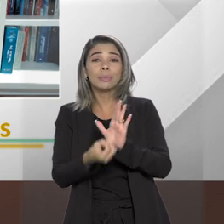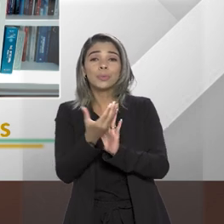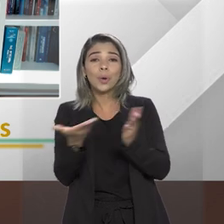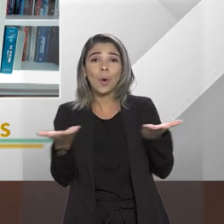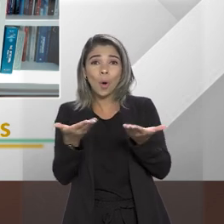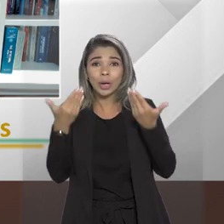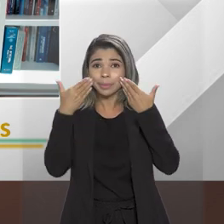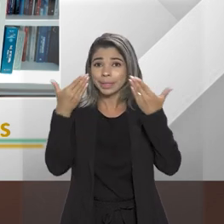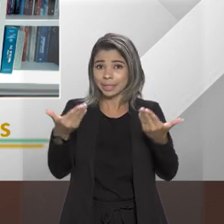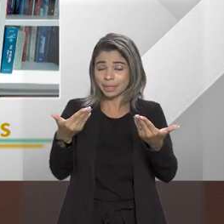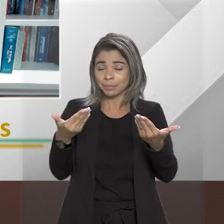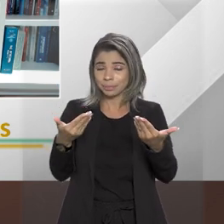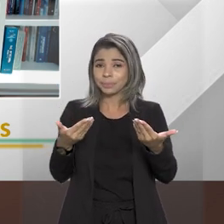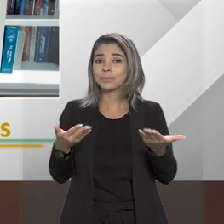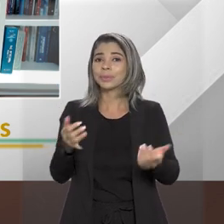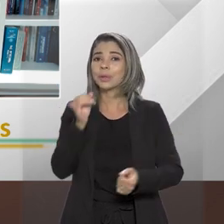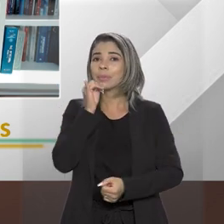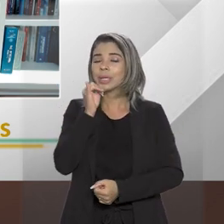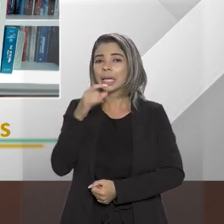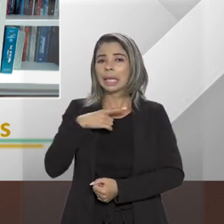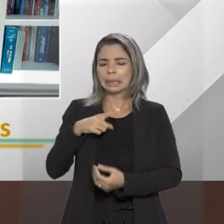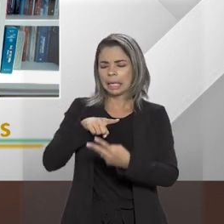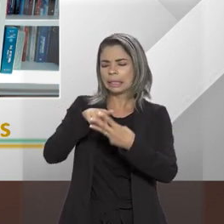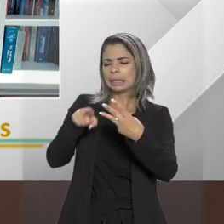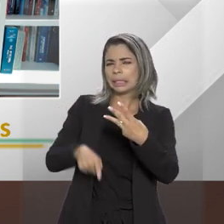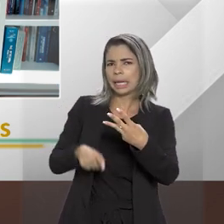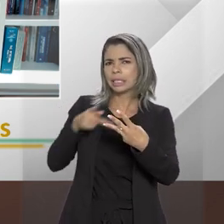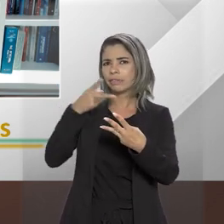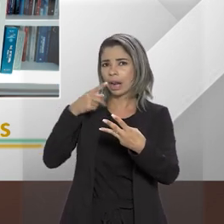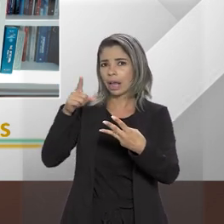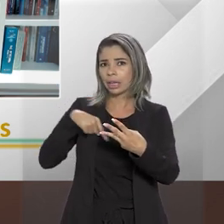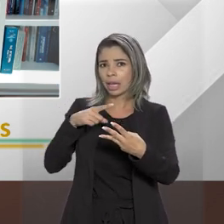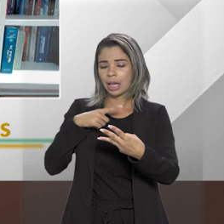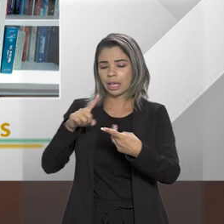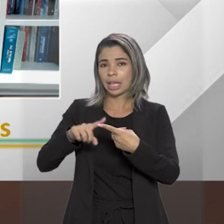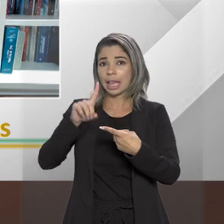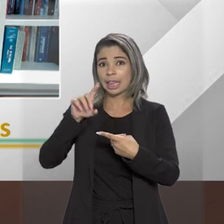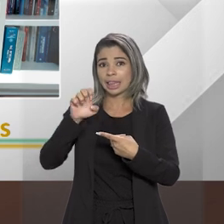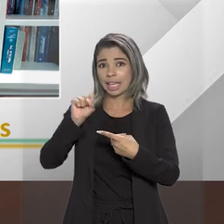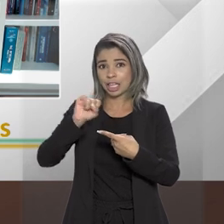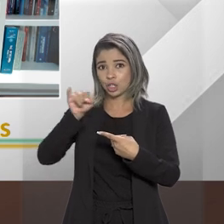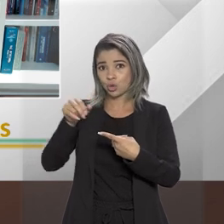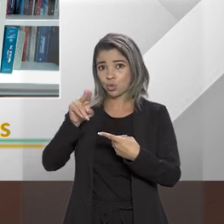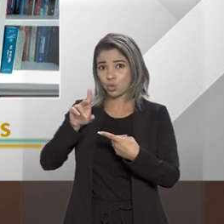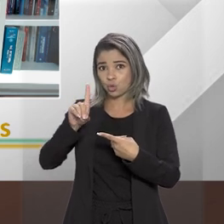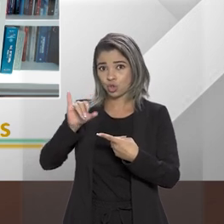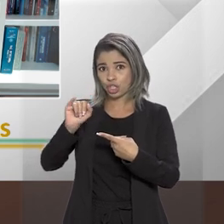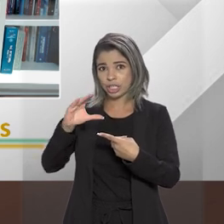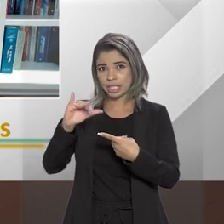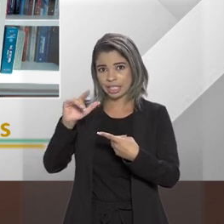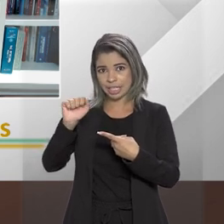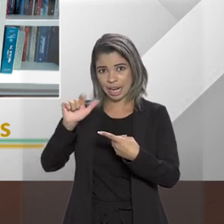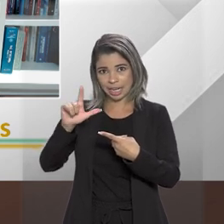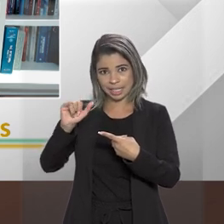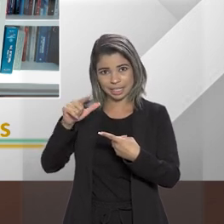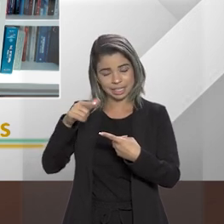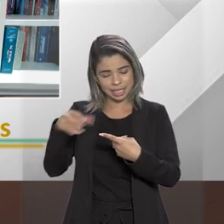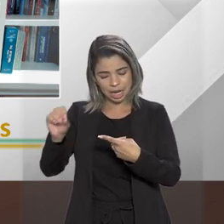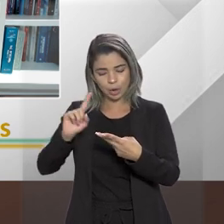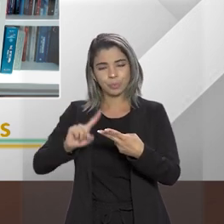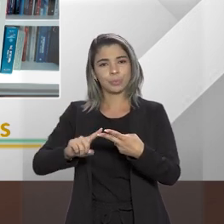Márcio, você cita três termos que agora é um trava-língua, tá, gente? É dejudicialização, descentralização e